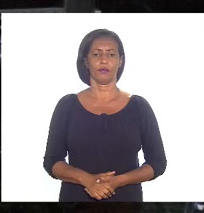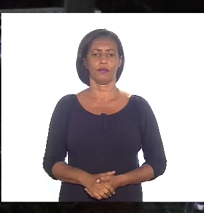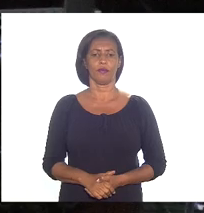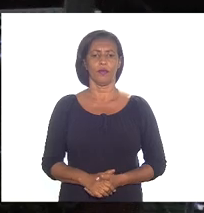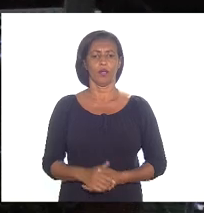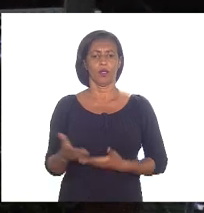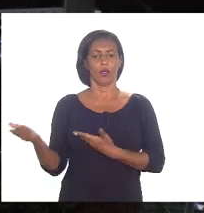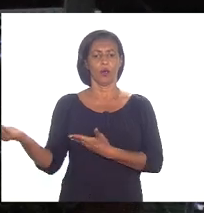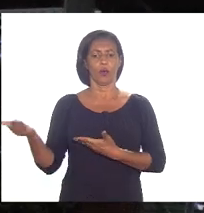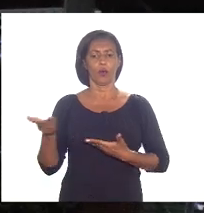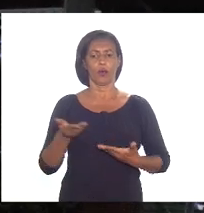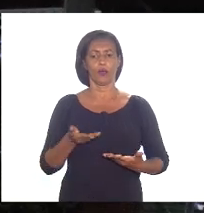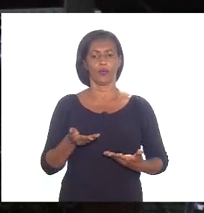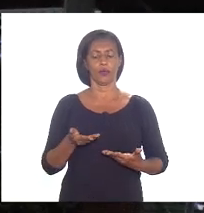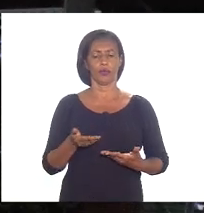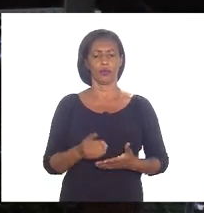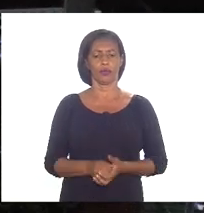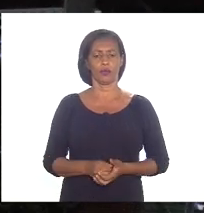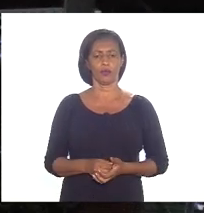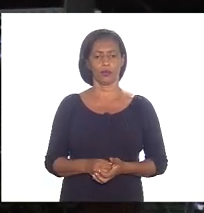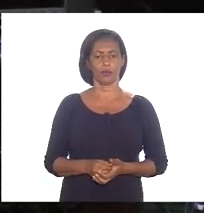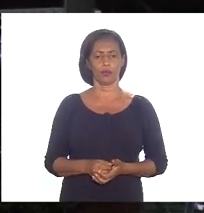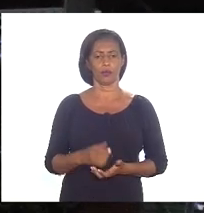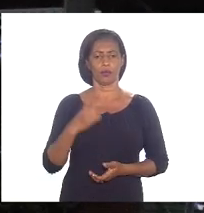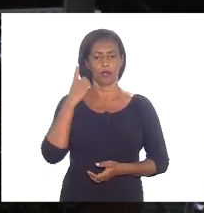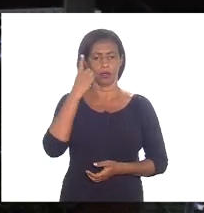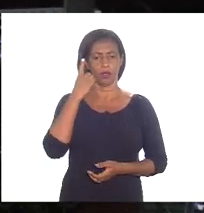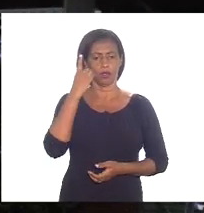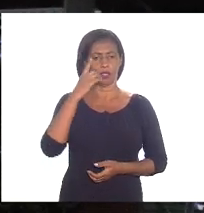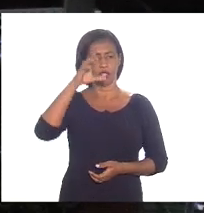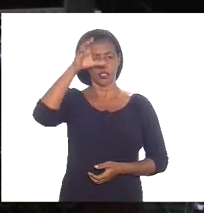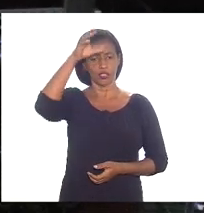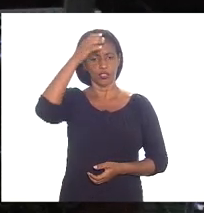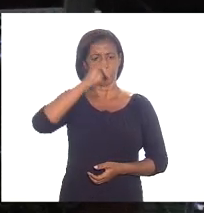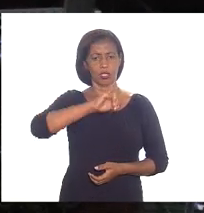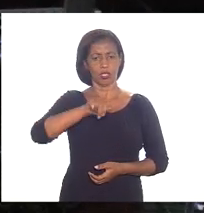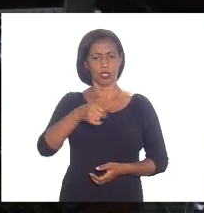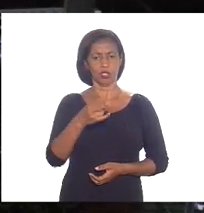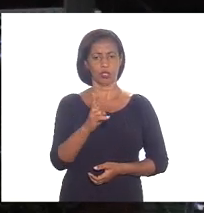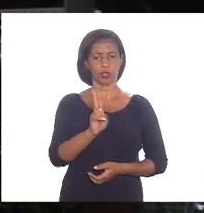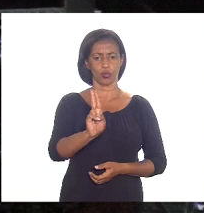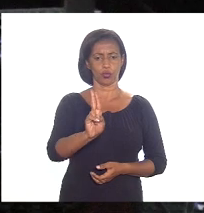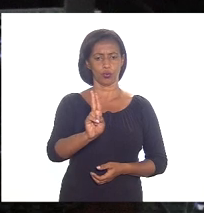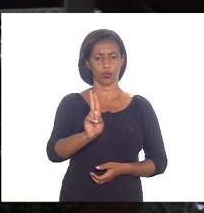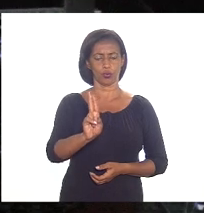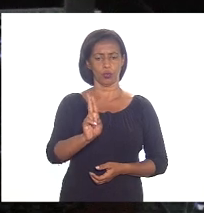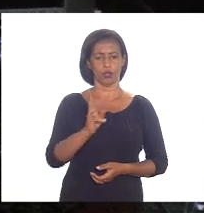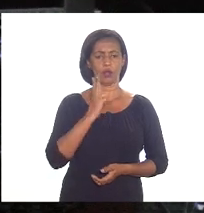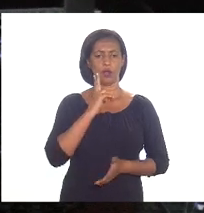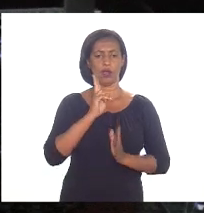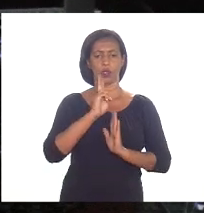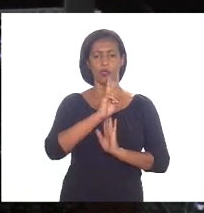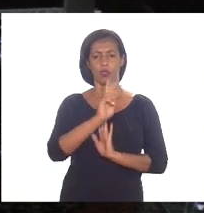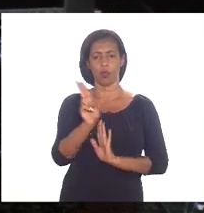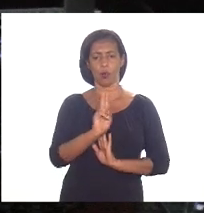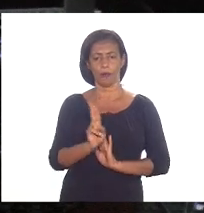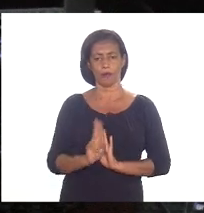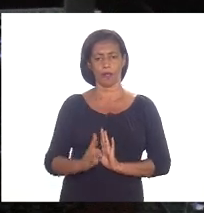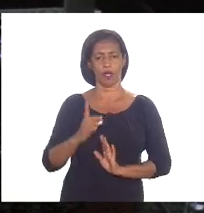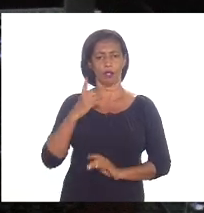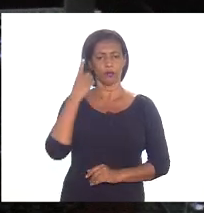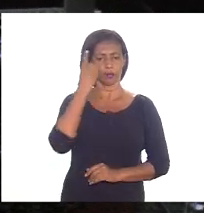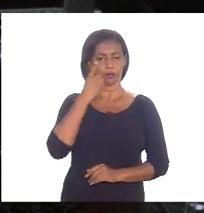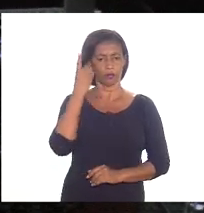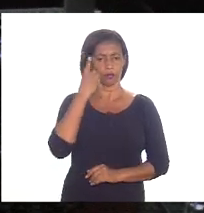Convido a senhora deputada Tia Ju para proceder à chamada nominal dos senhores deputados para a